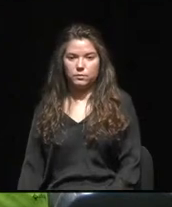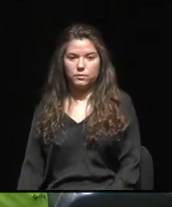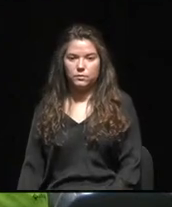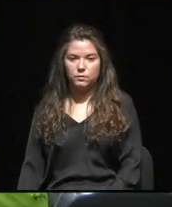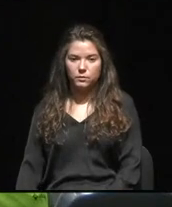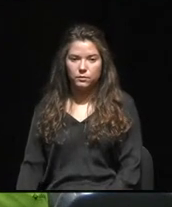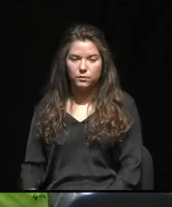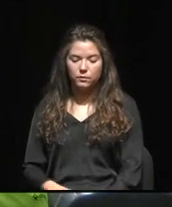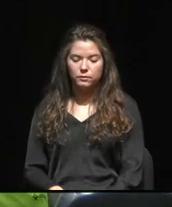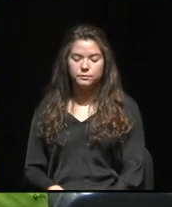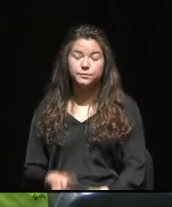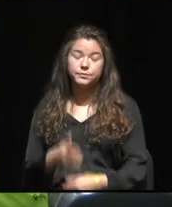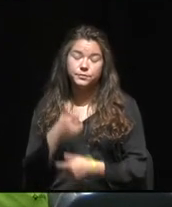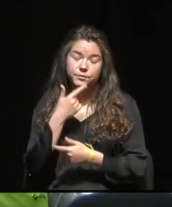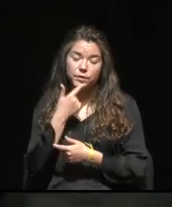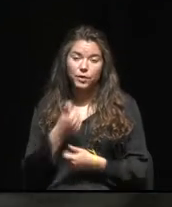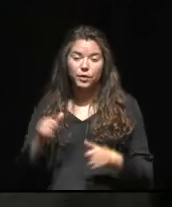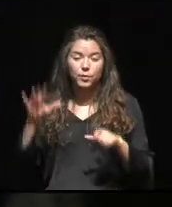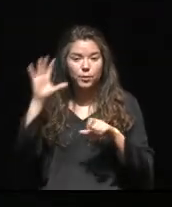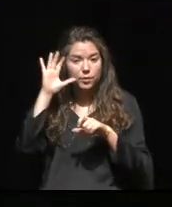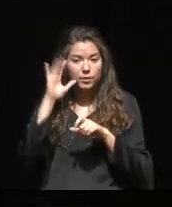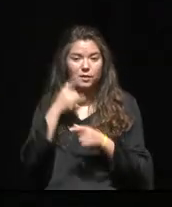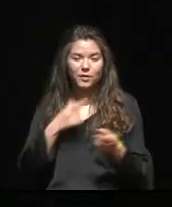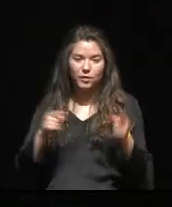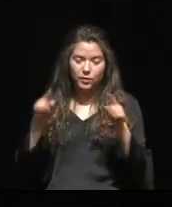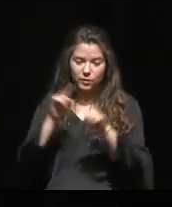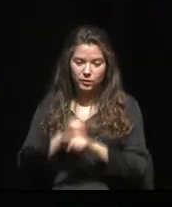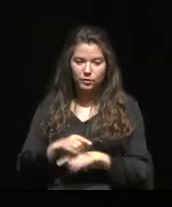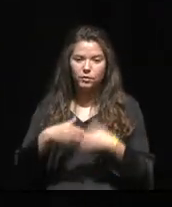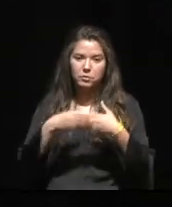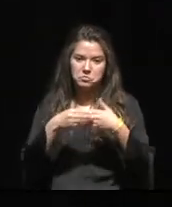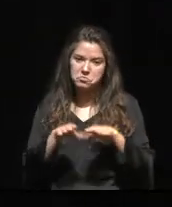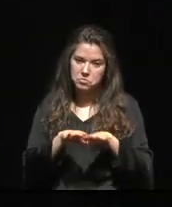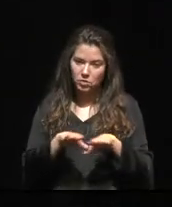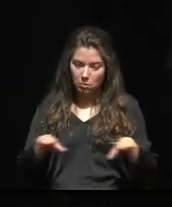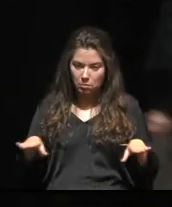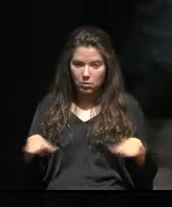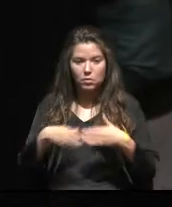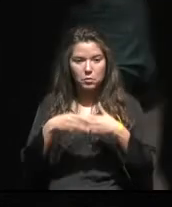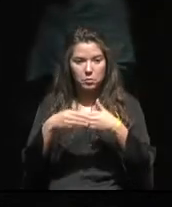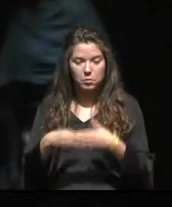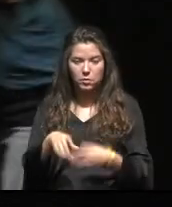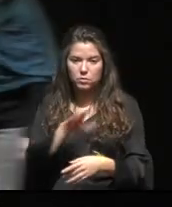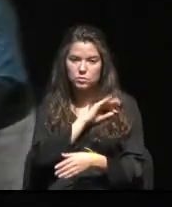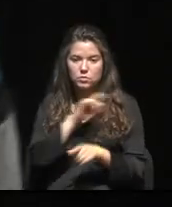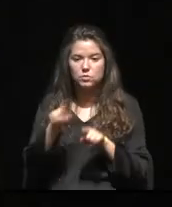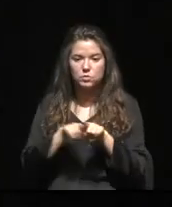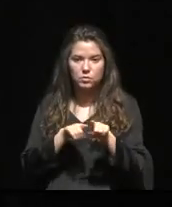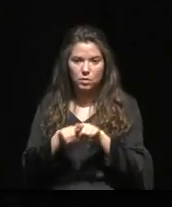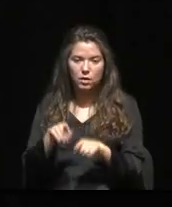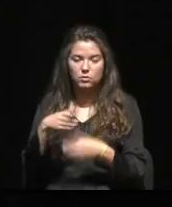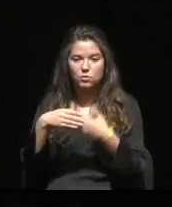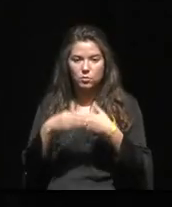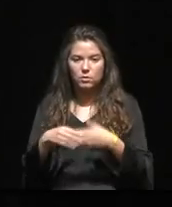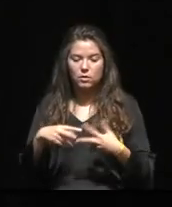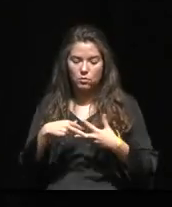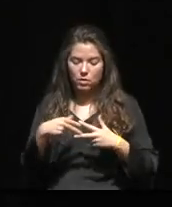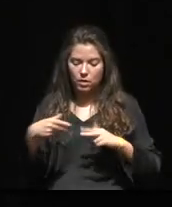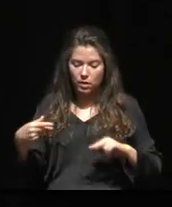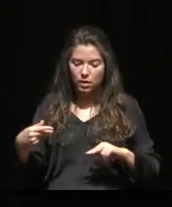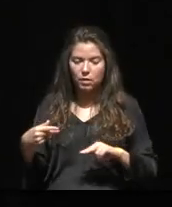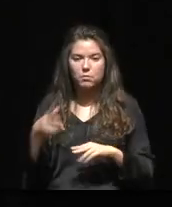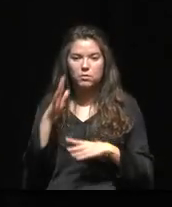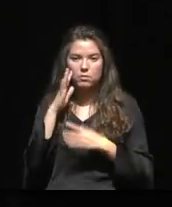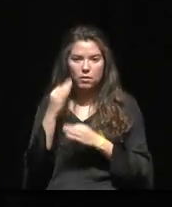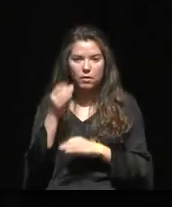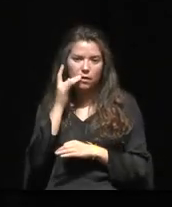chega mais uma vez muito boa tarde e cumprimento a mesa cumprimento os senhores deputados cumprimento da câmara naturalmente quem